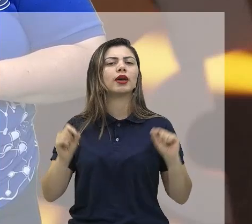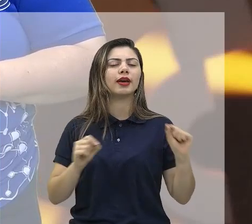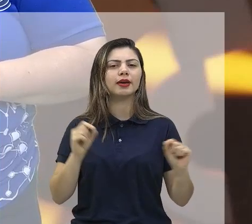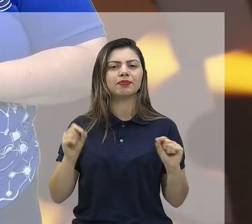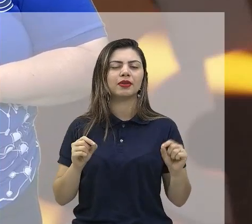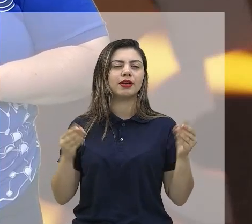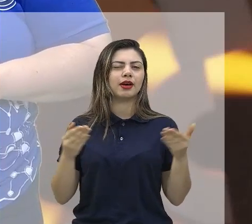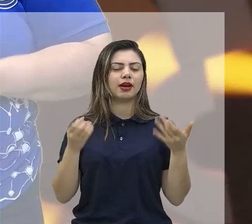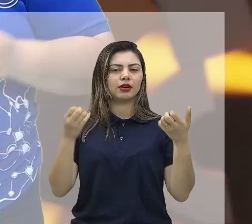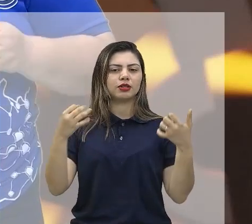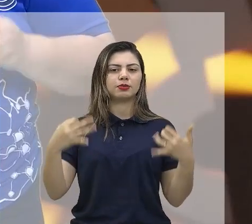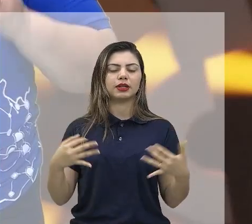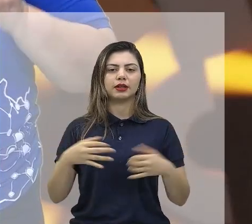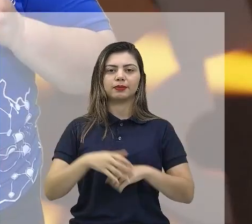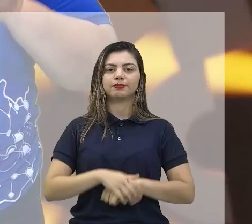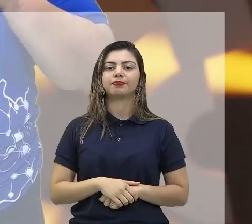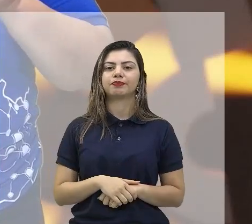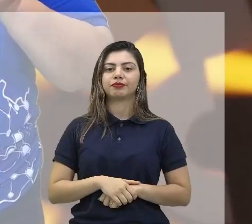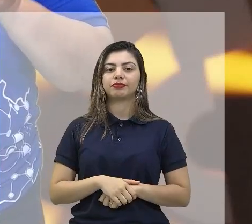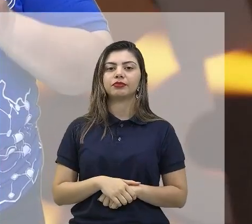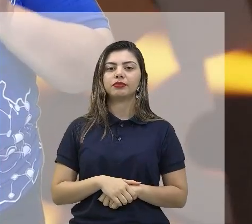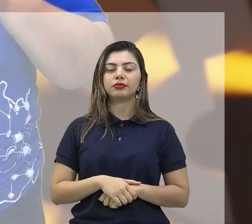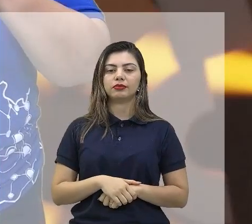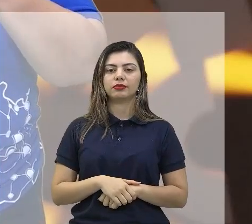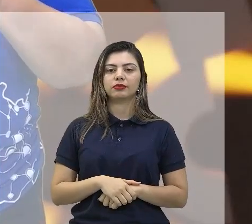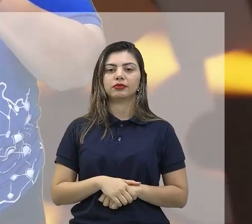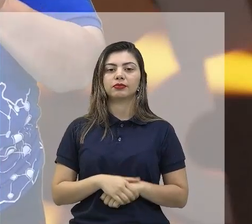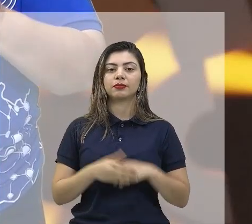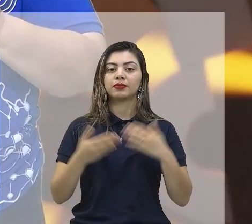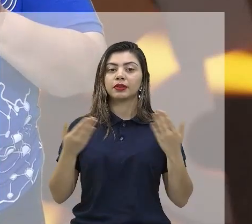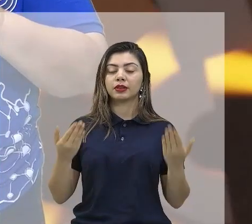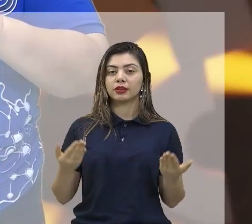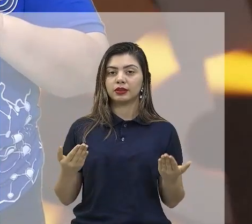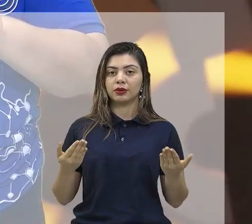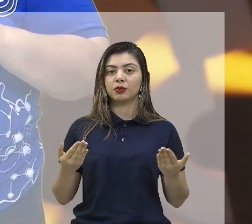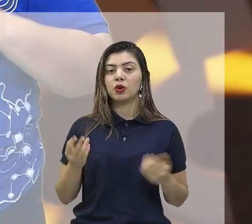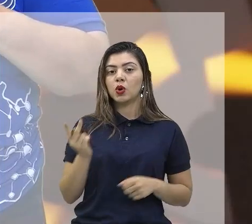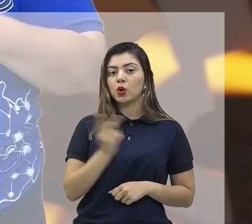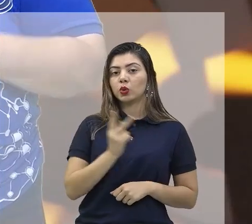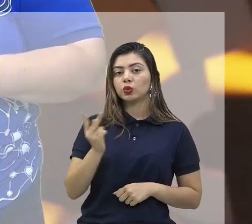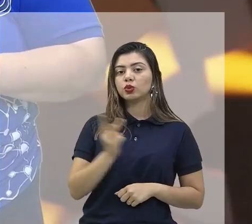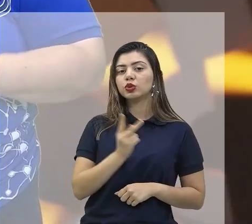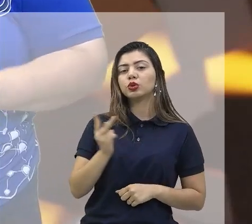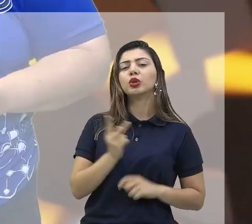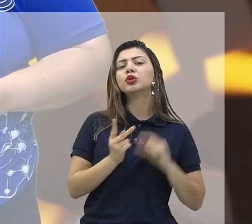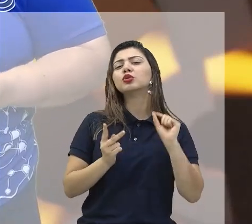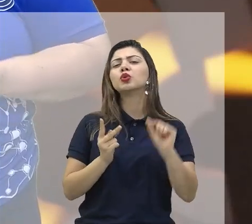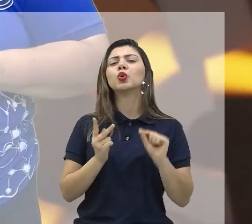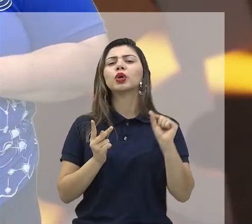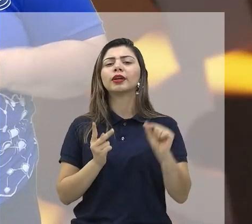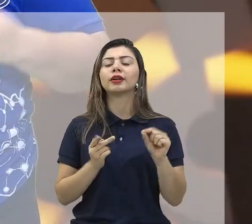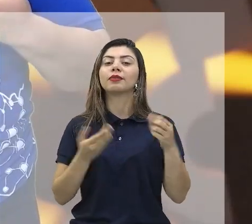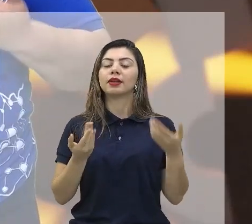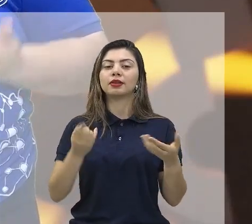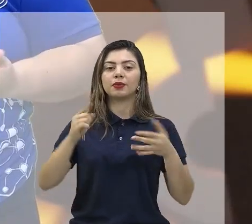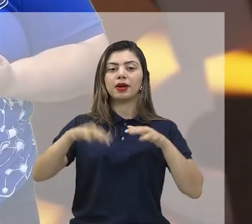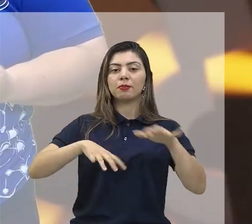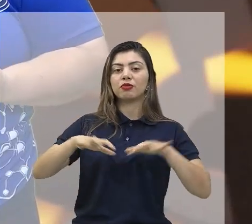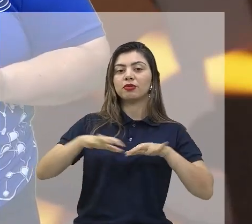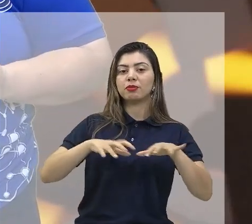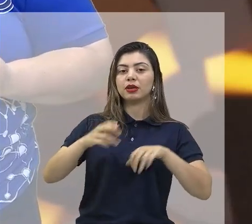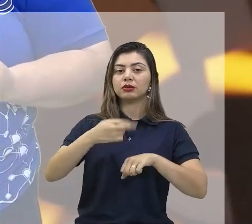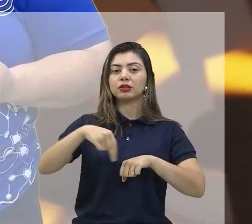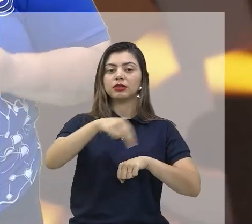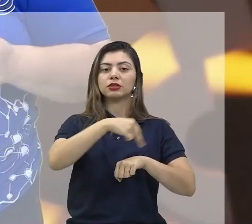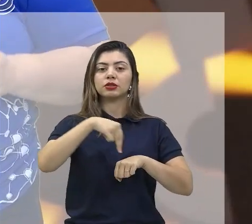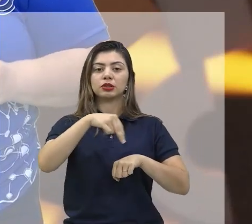primeira grande guerra. Eles são o quê, professor? Então, esse pan-germanismo e o pan-eslavismo, movimentos nacionalistas